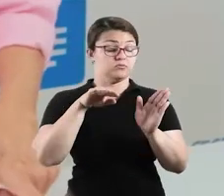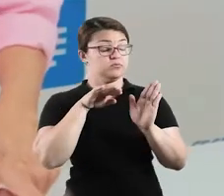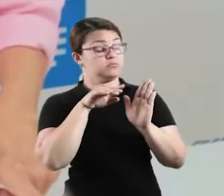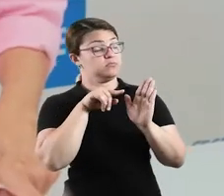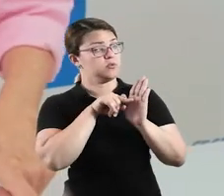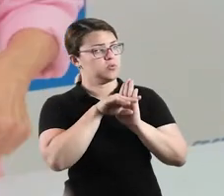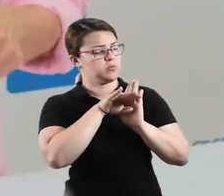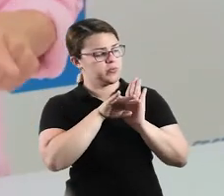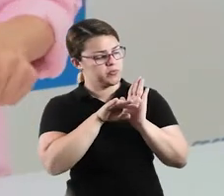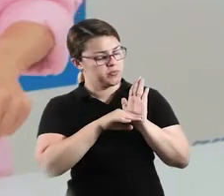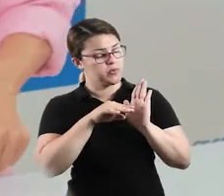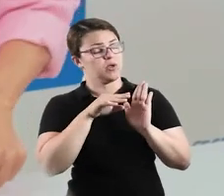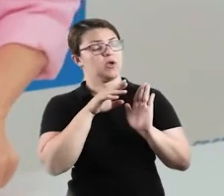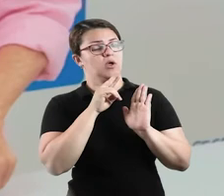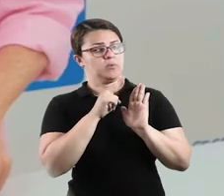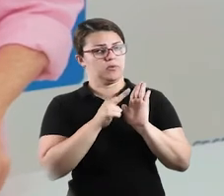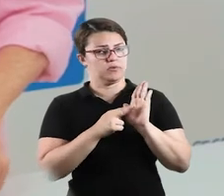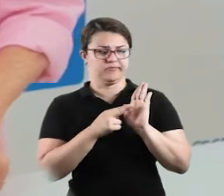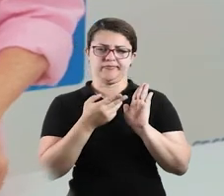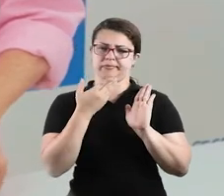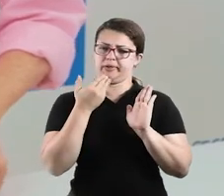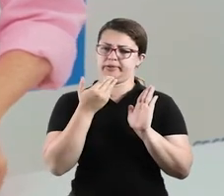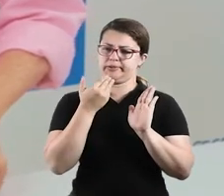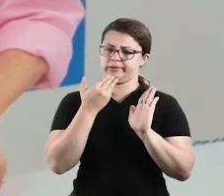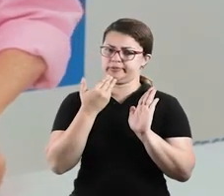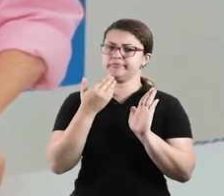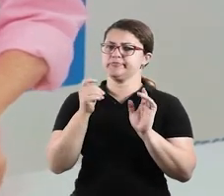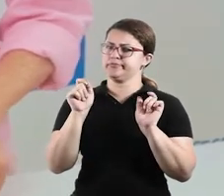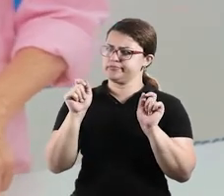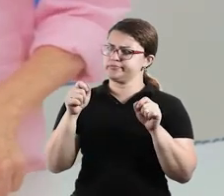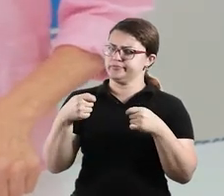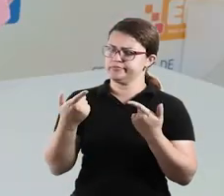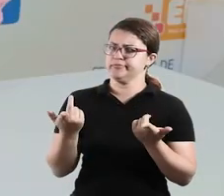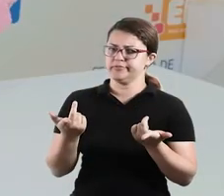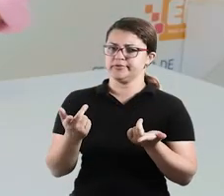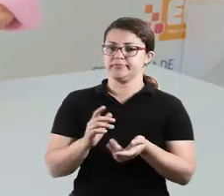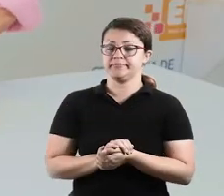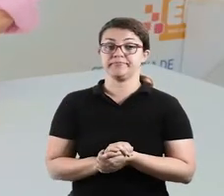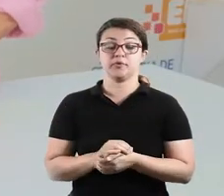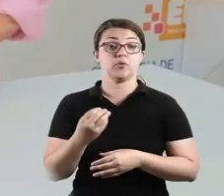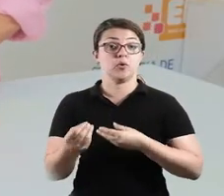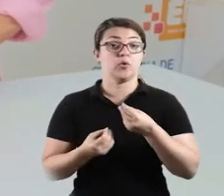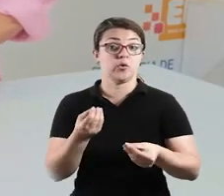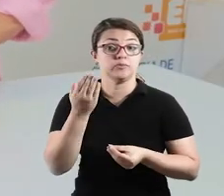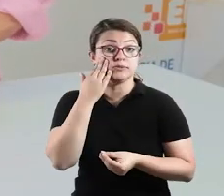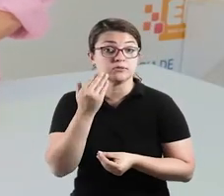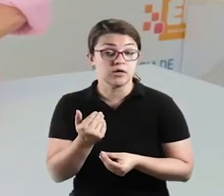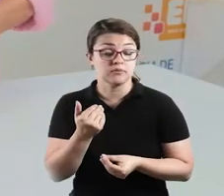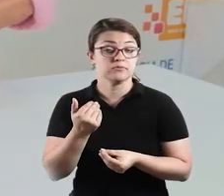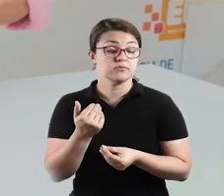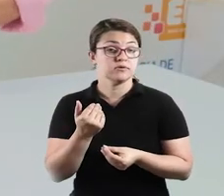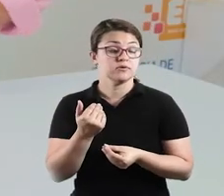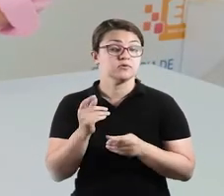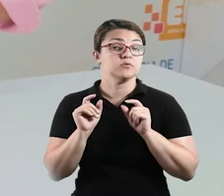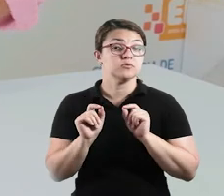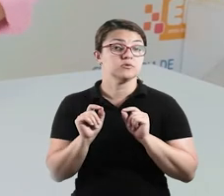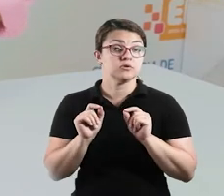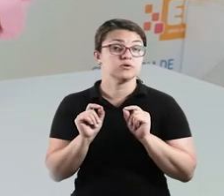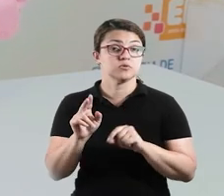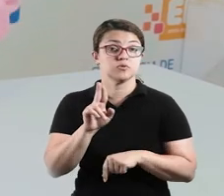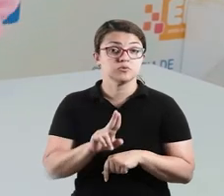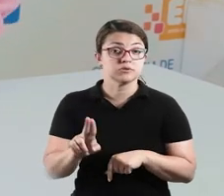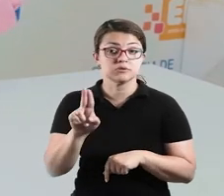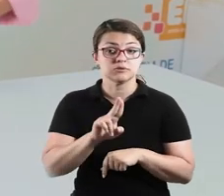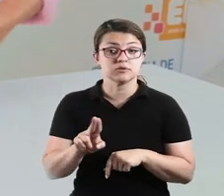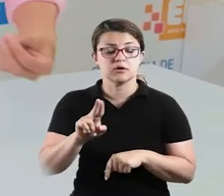as atividades com muita facilidade, eu tenho certeza. Como você já sabe, usamos um